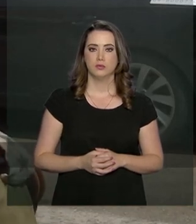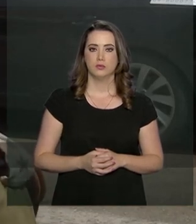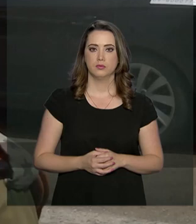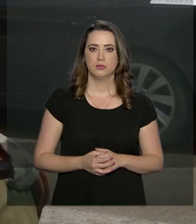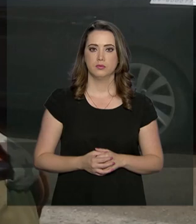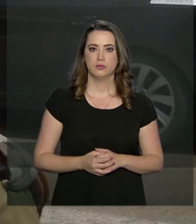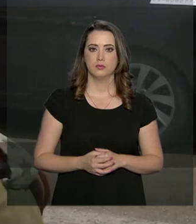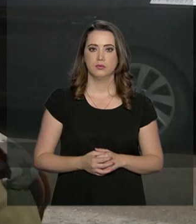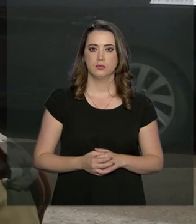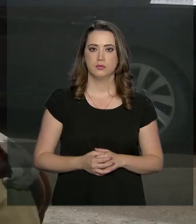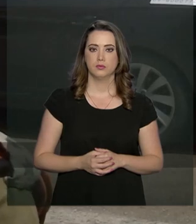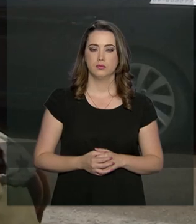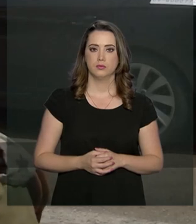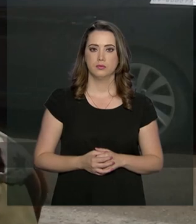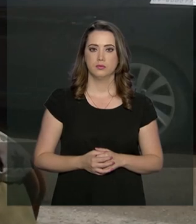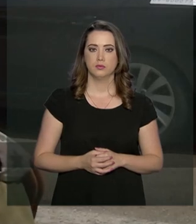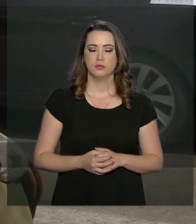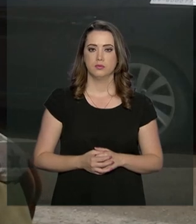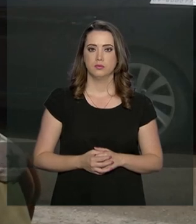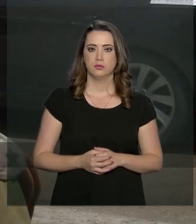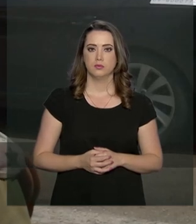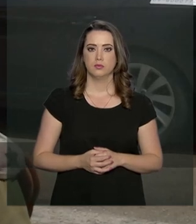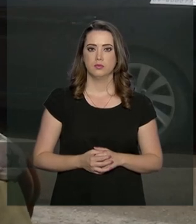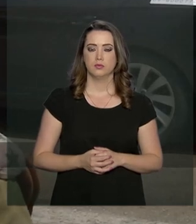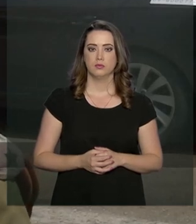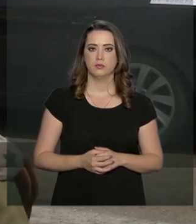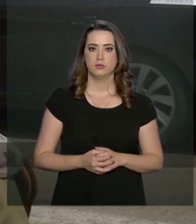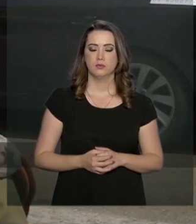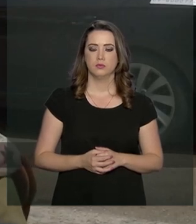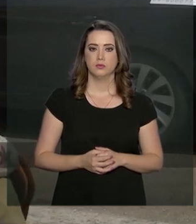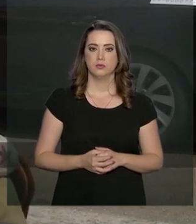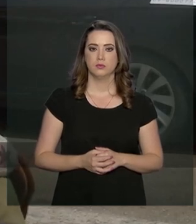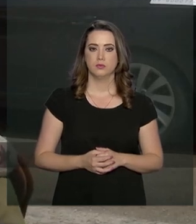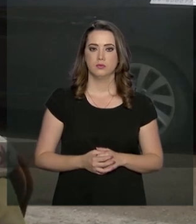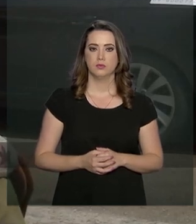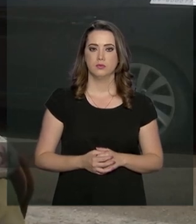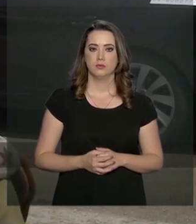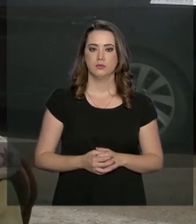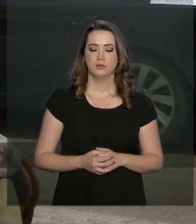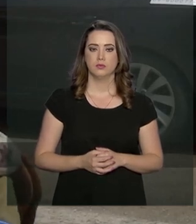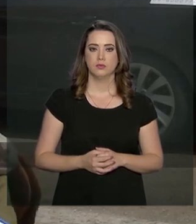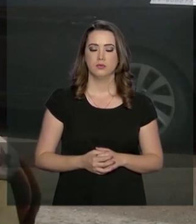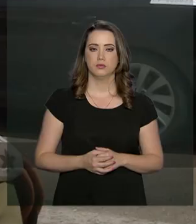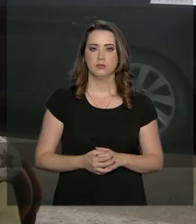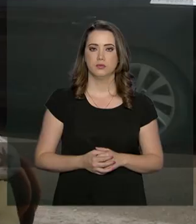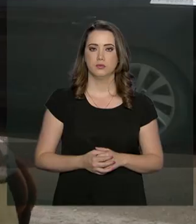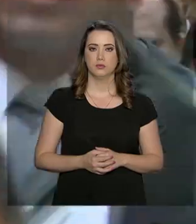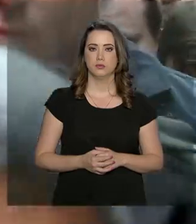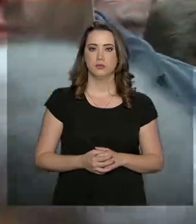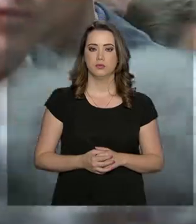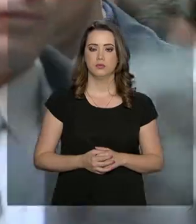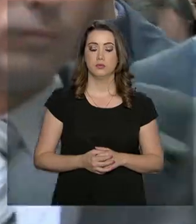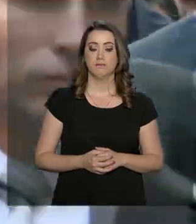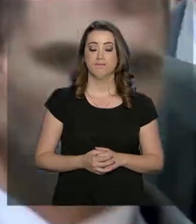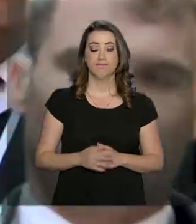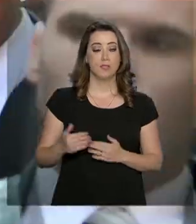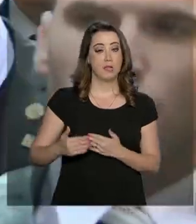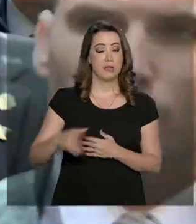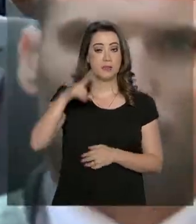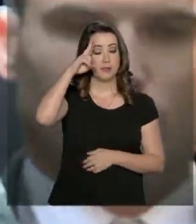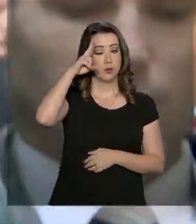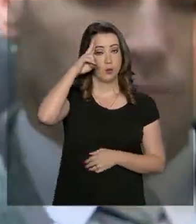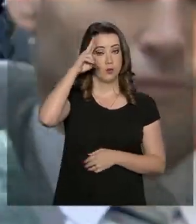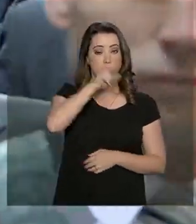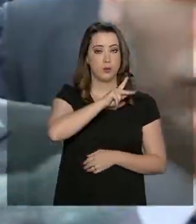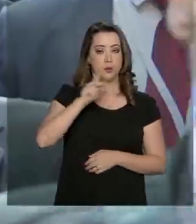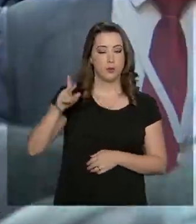And we both like black coffee. That is very important for friendship. Nesta segunda-feira,